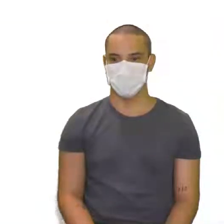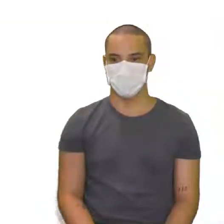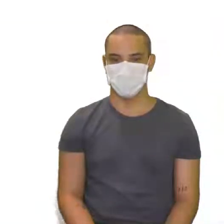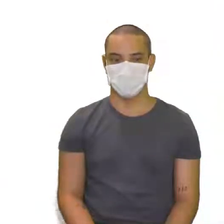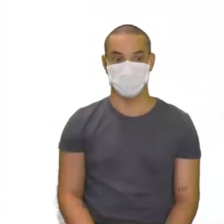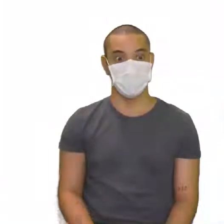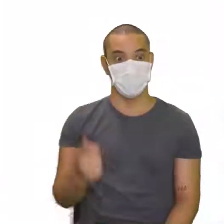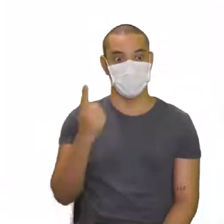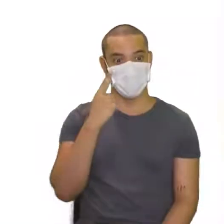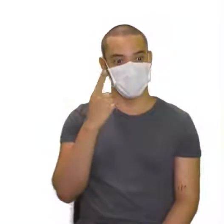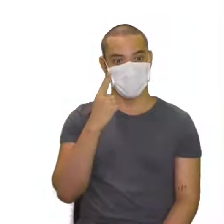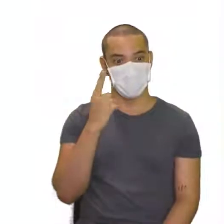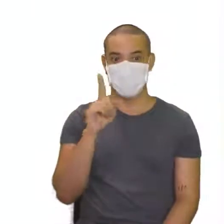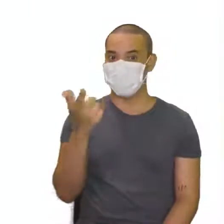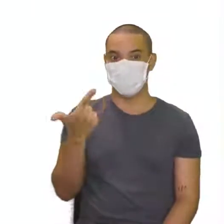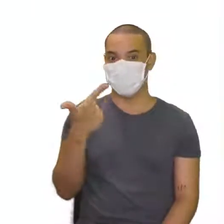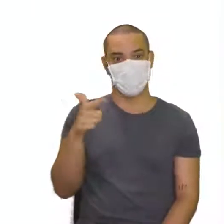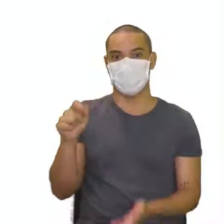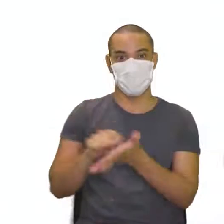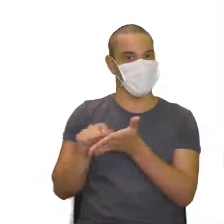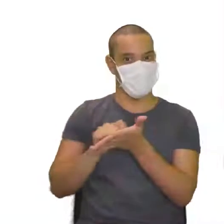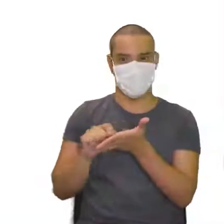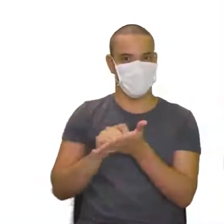Olha, gente, tá sem borracha.